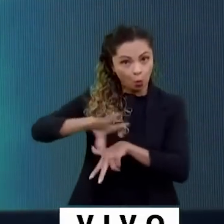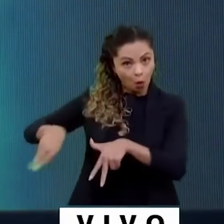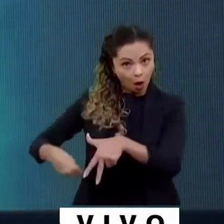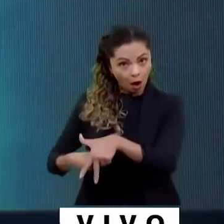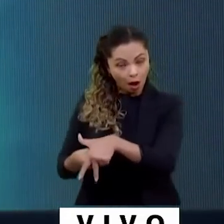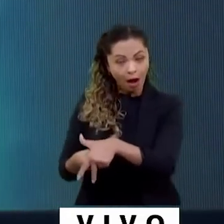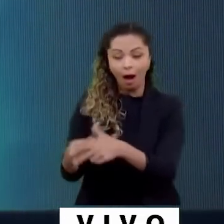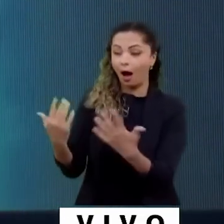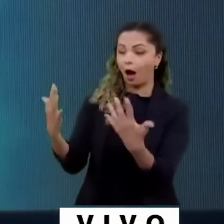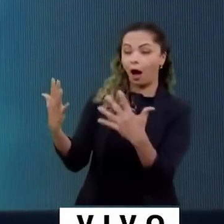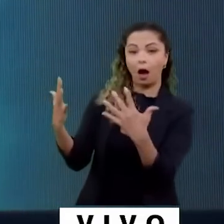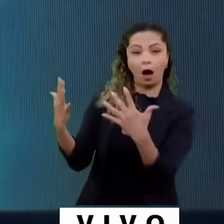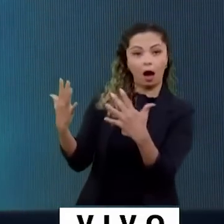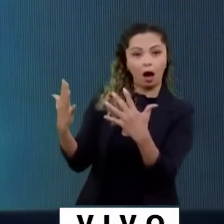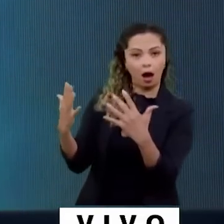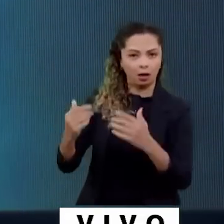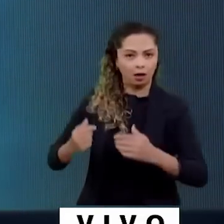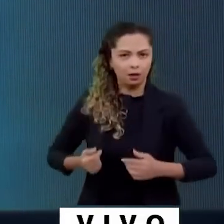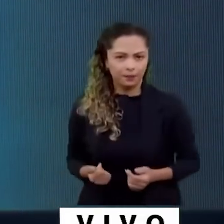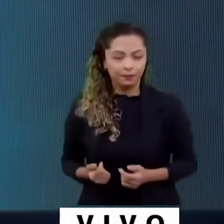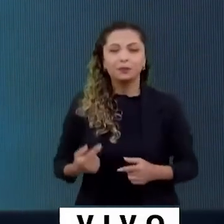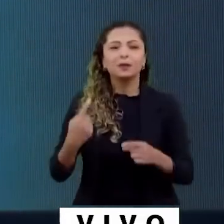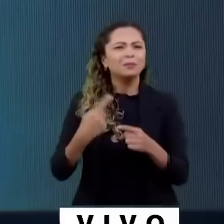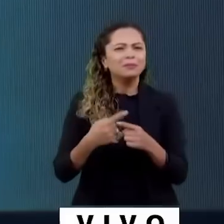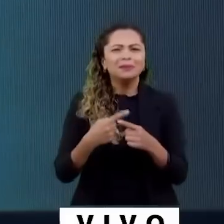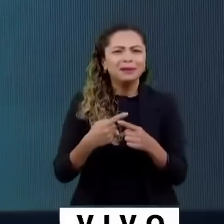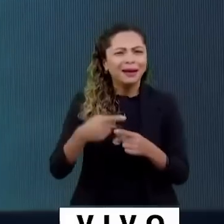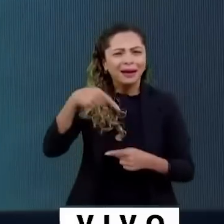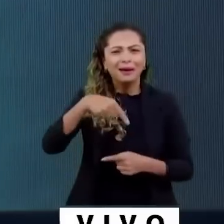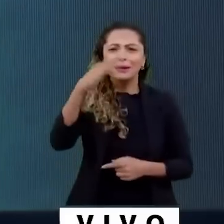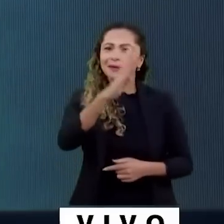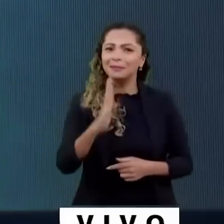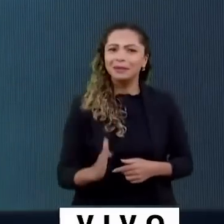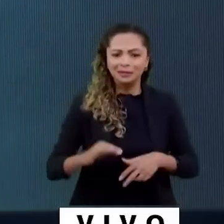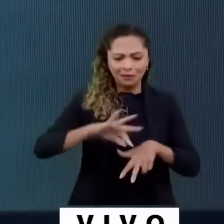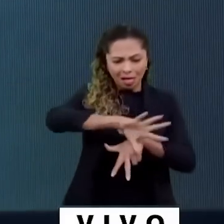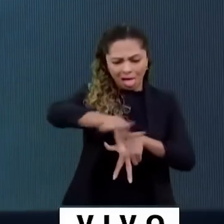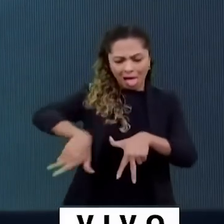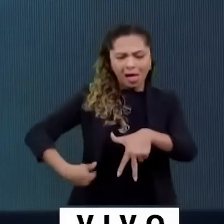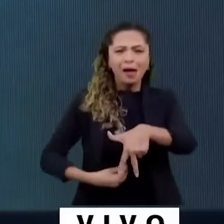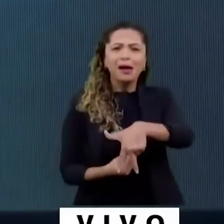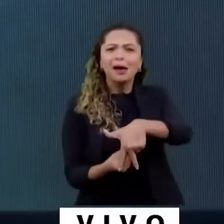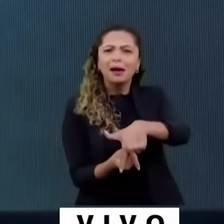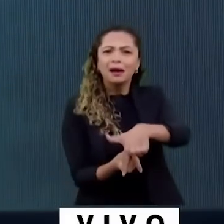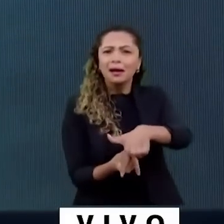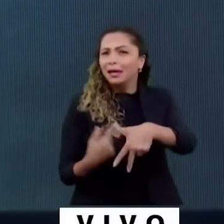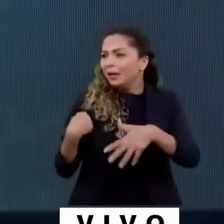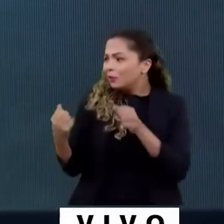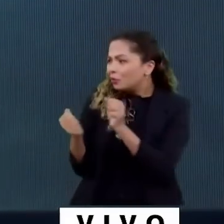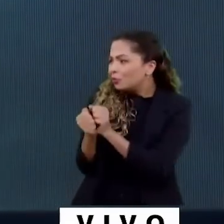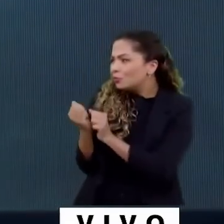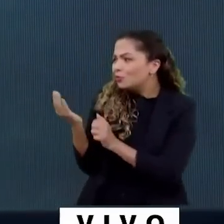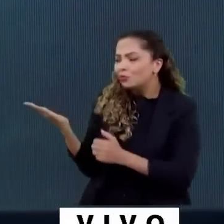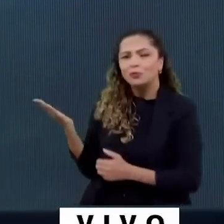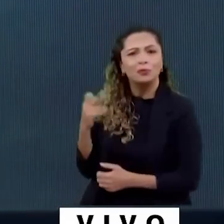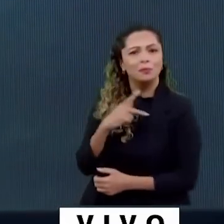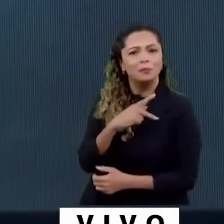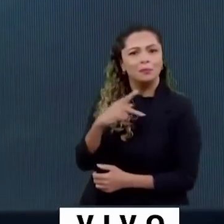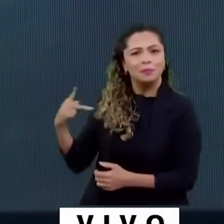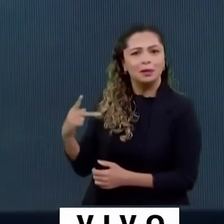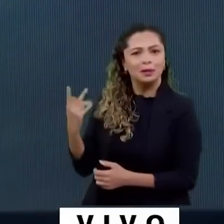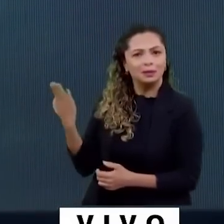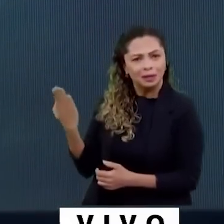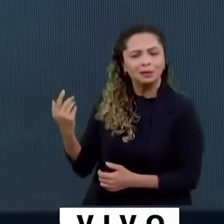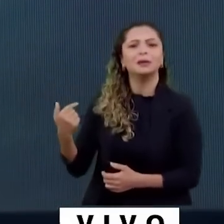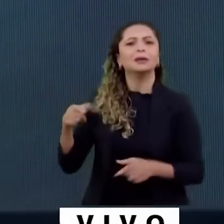passar esse sinal horrível de que corrupção que importa no Brasil e era só isso que eu gostaria de fazer eu tô aqui do lado do Presidente da República sabe fui